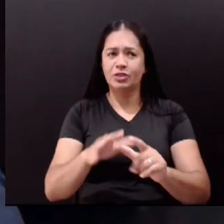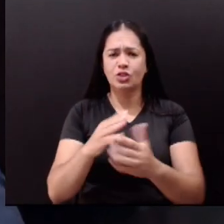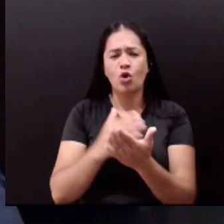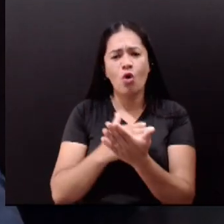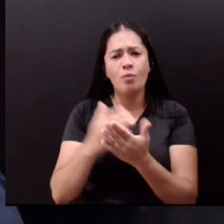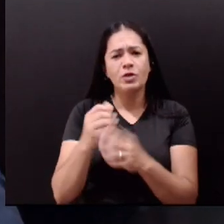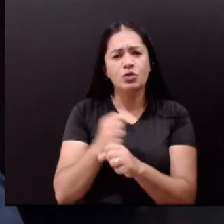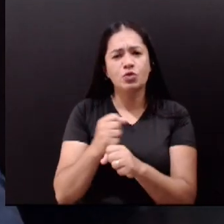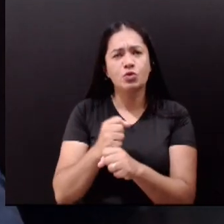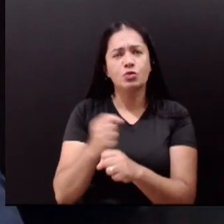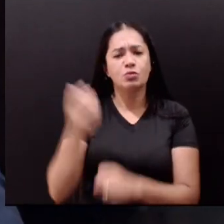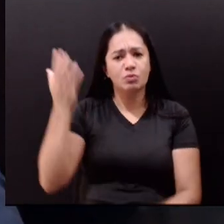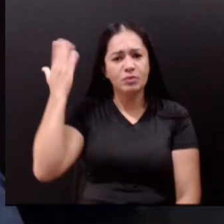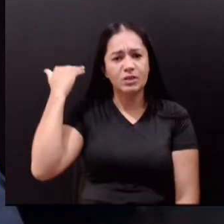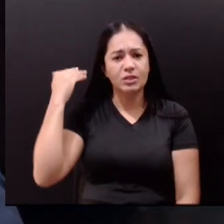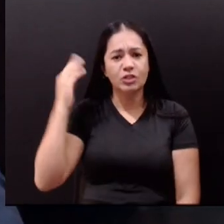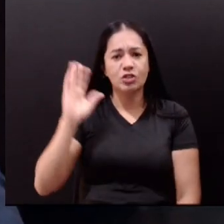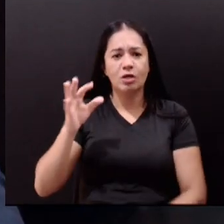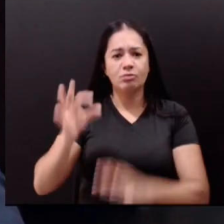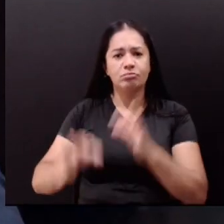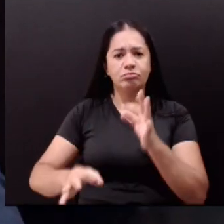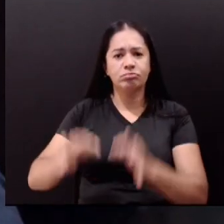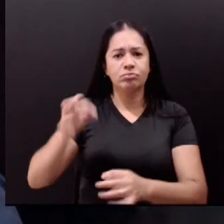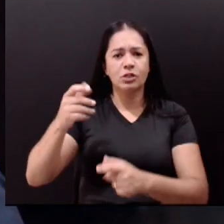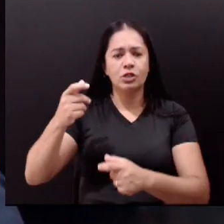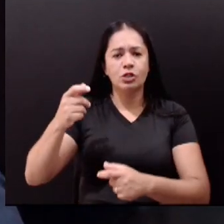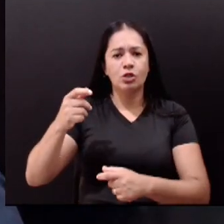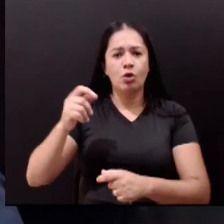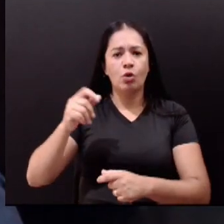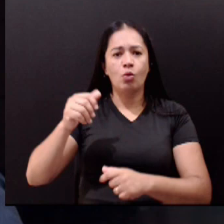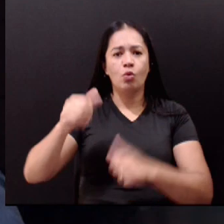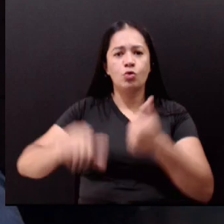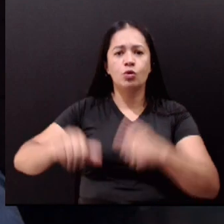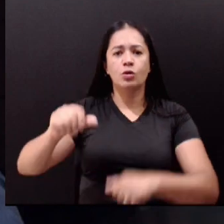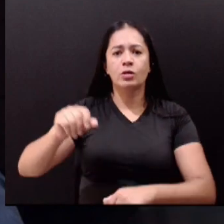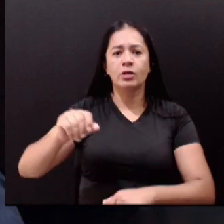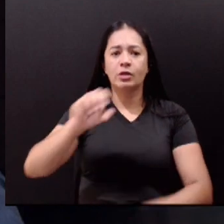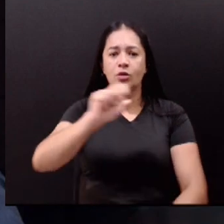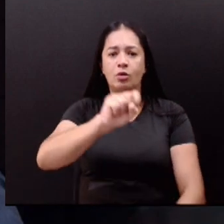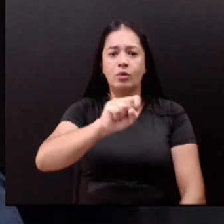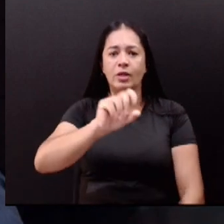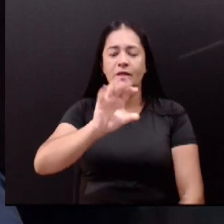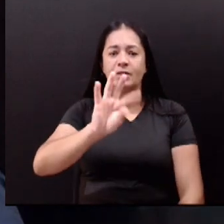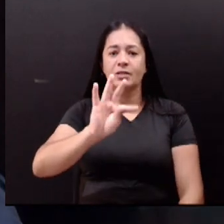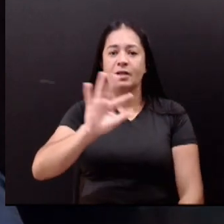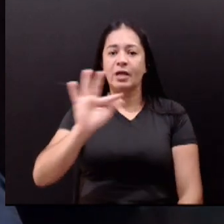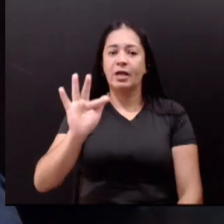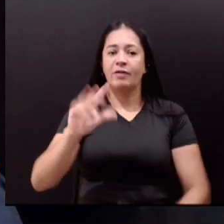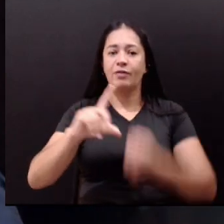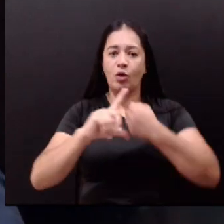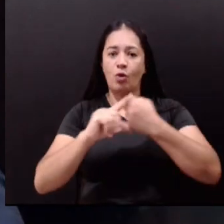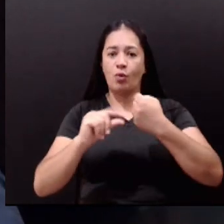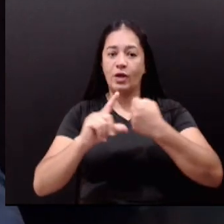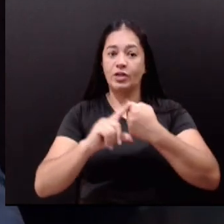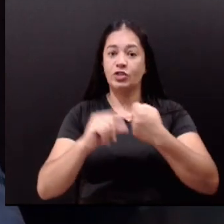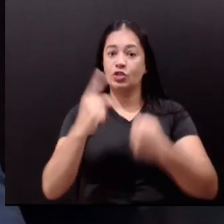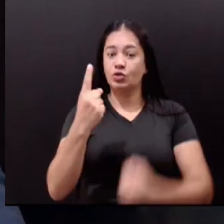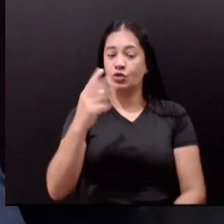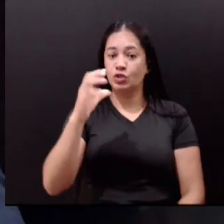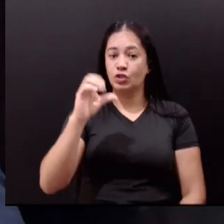foi julgado no STF a questão do artigo 19 do Marco Civil da Internet, que trata um pouco disso,